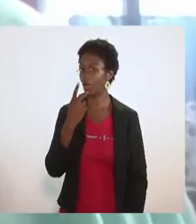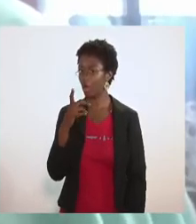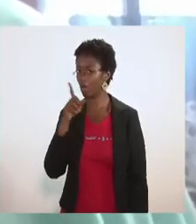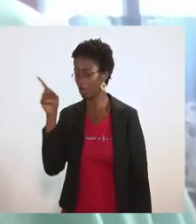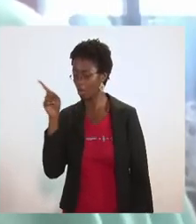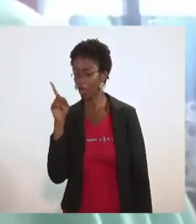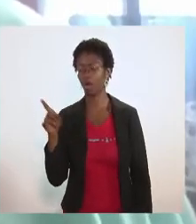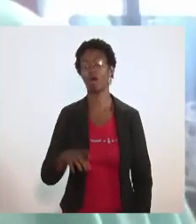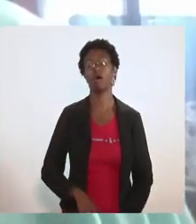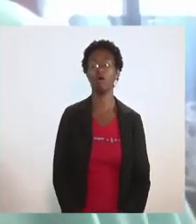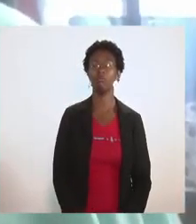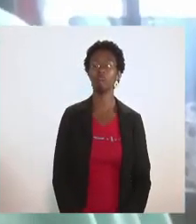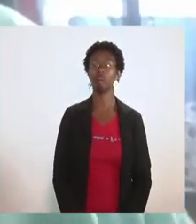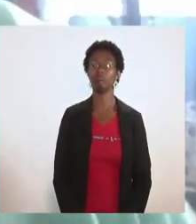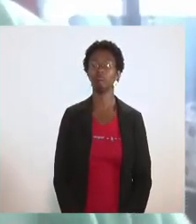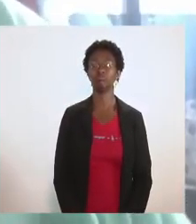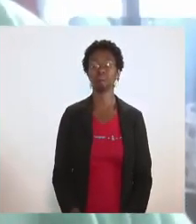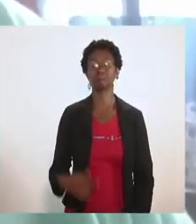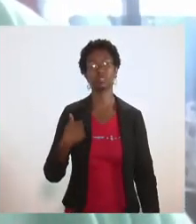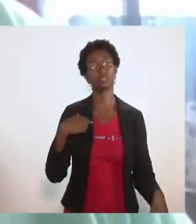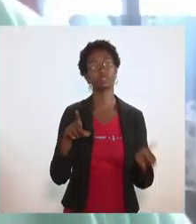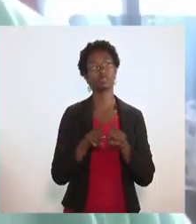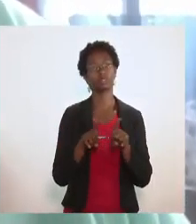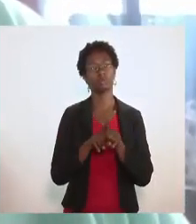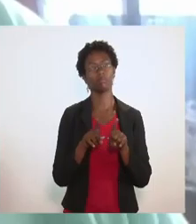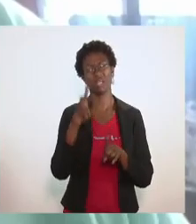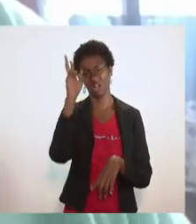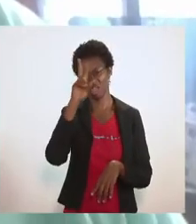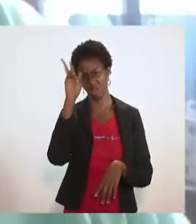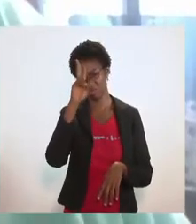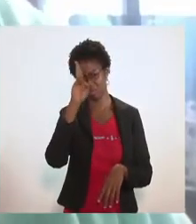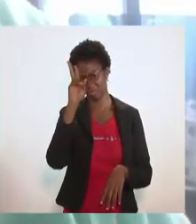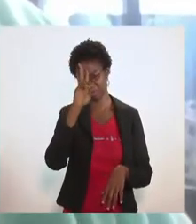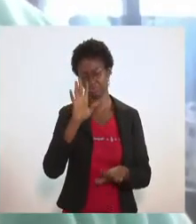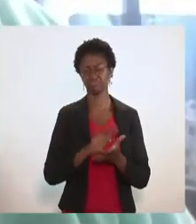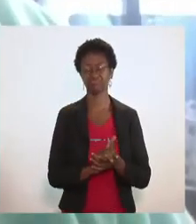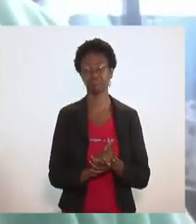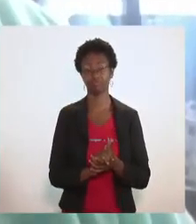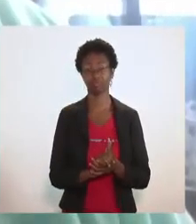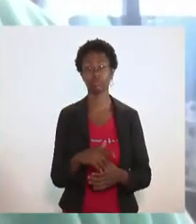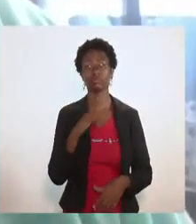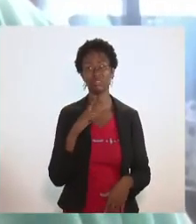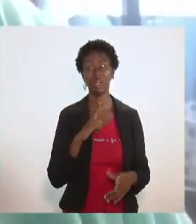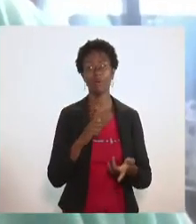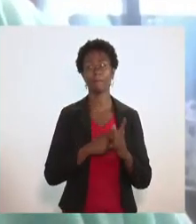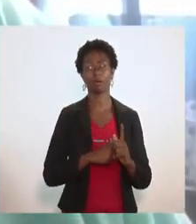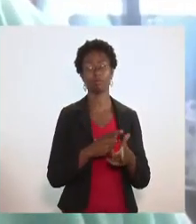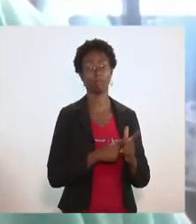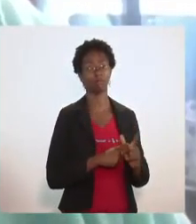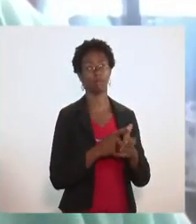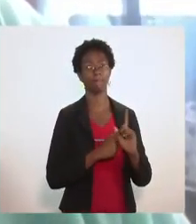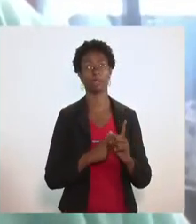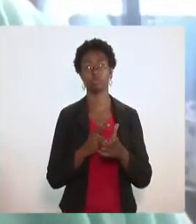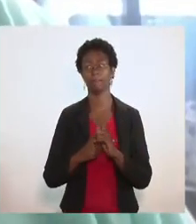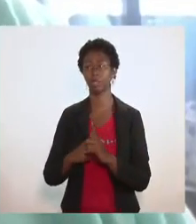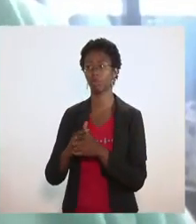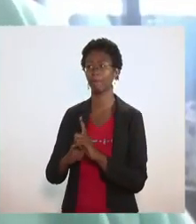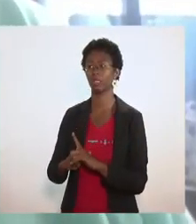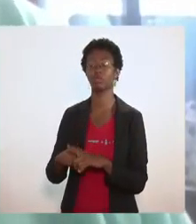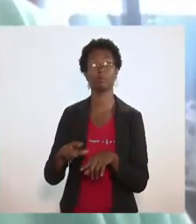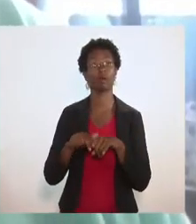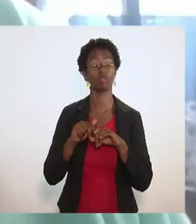foram autuadas por causa do barulho em excesso. Na época, a gente botou um pessoal da COP para ajudar